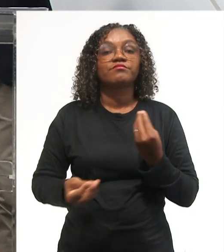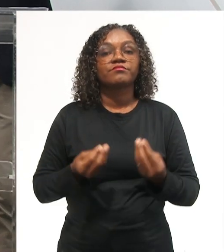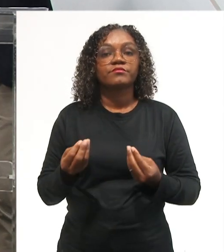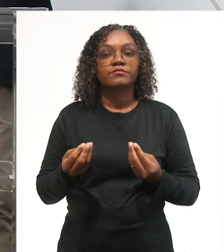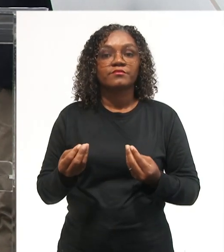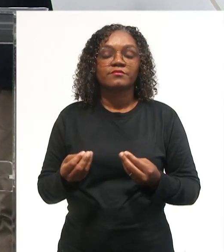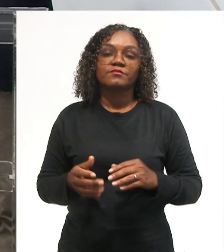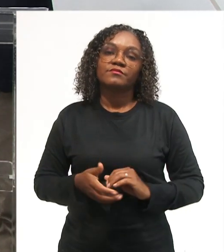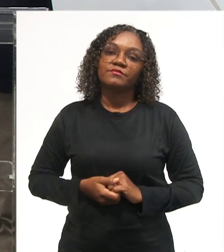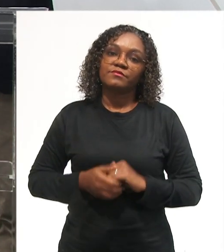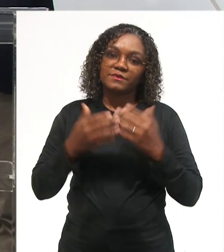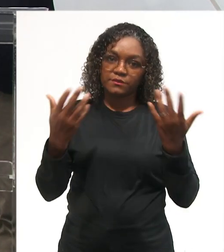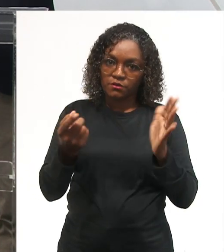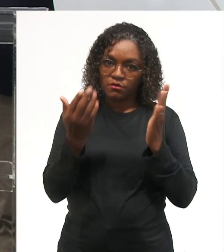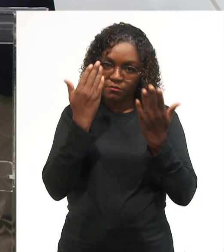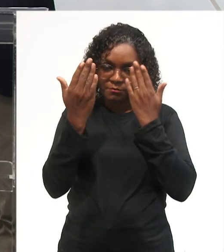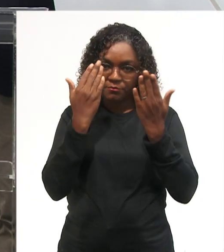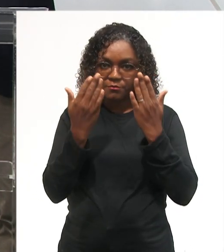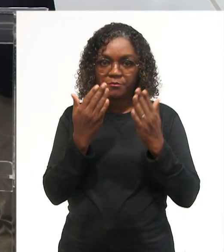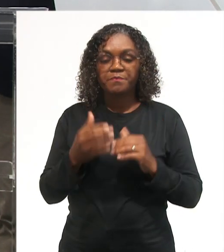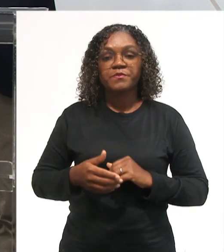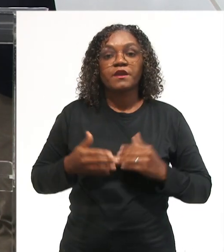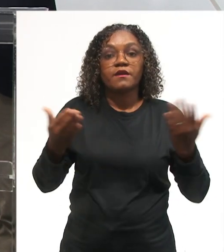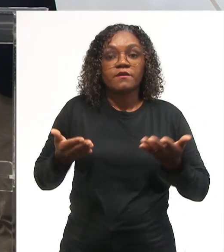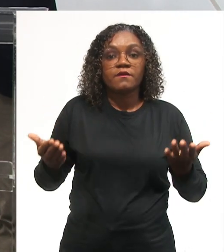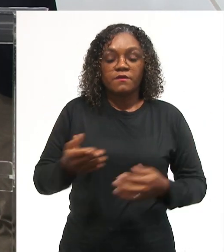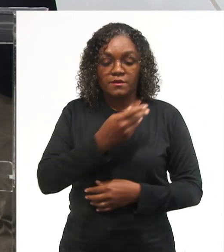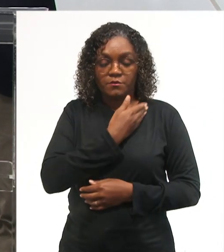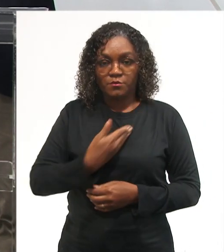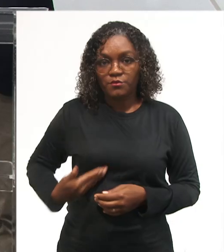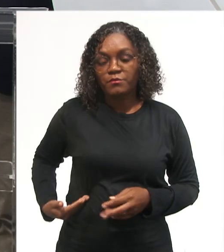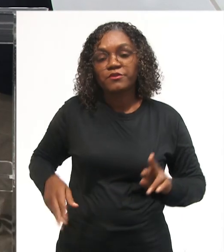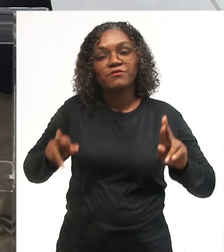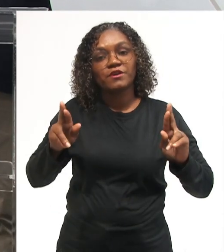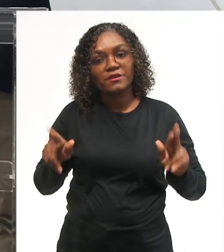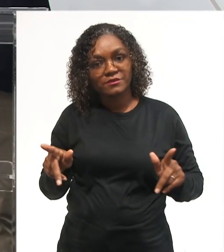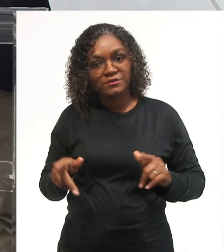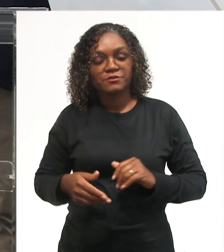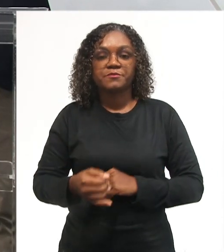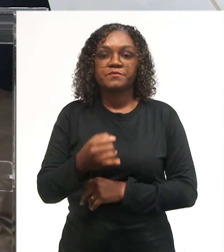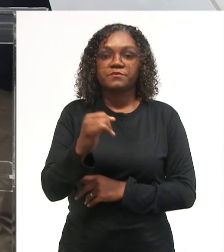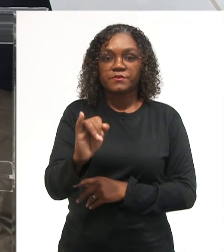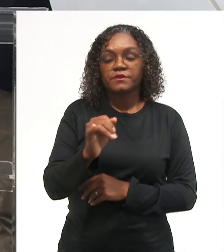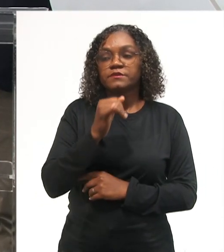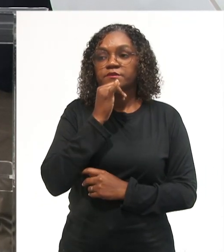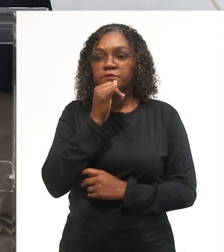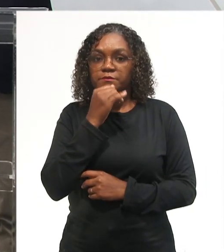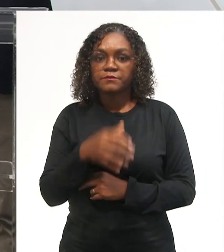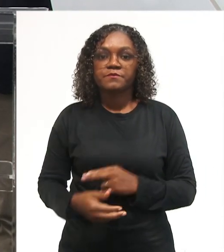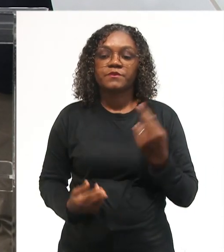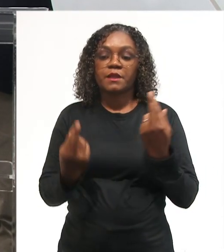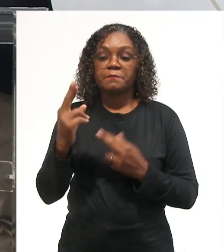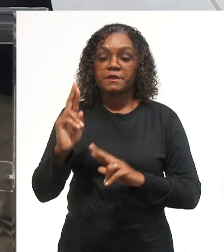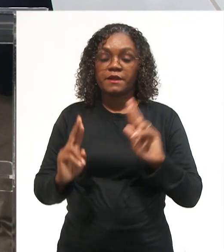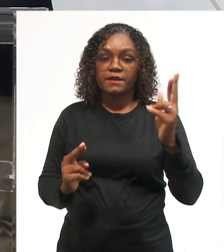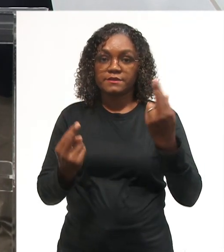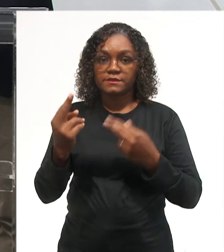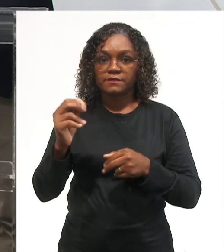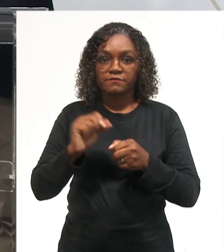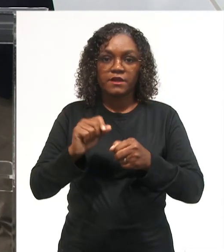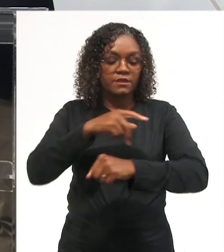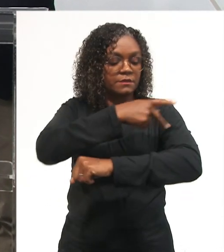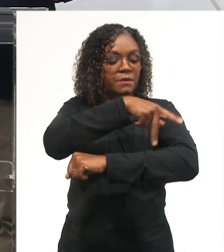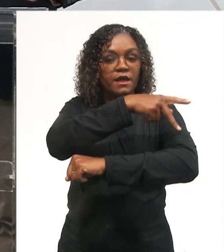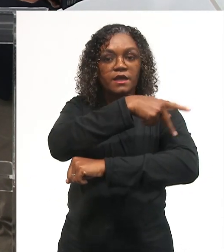não. A pessoa não tem como ser impedida de utilizar um bem. Por exemplo, eu construo uma praça. Eu não tenho como impedir que uma